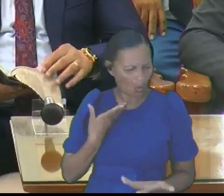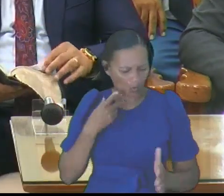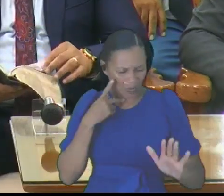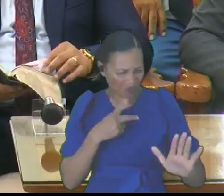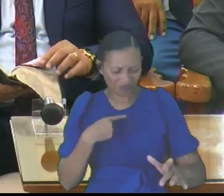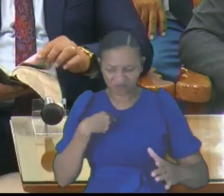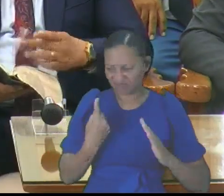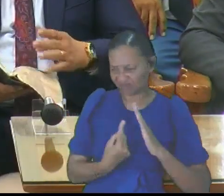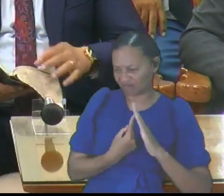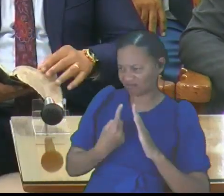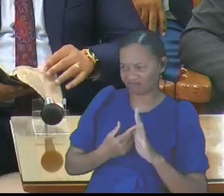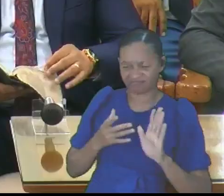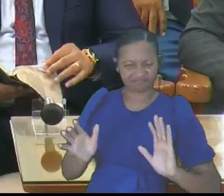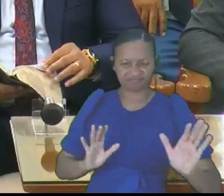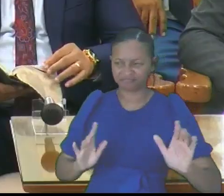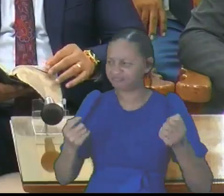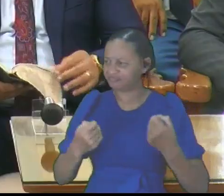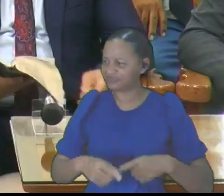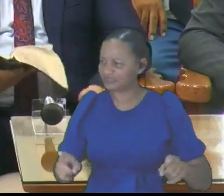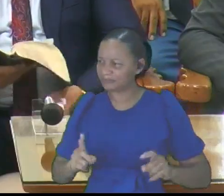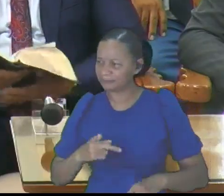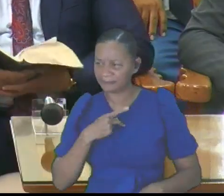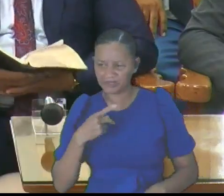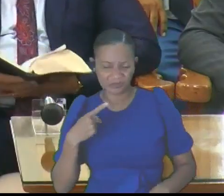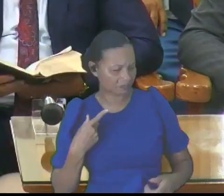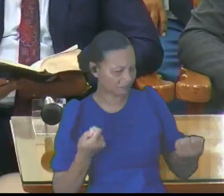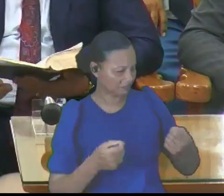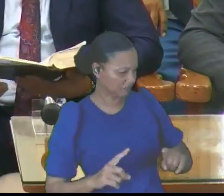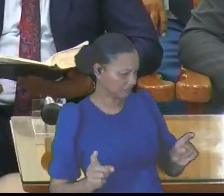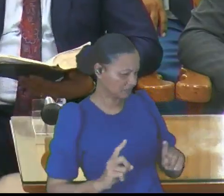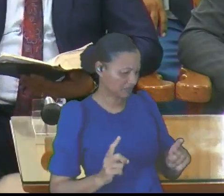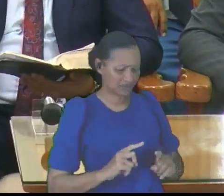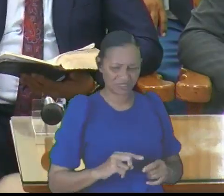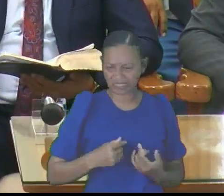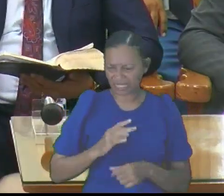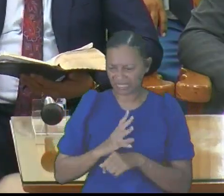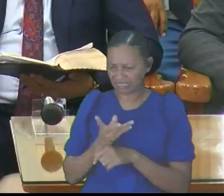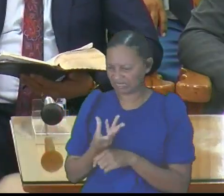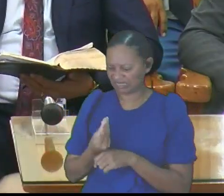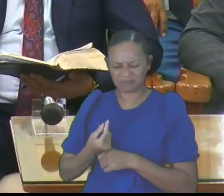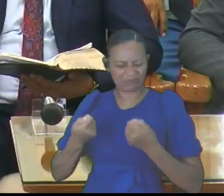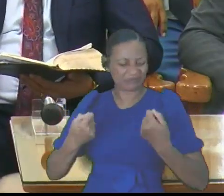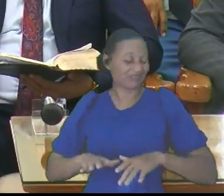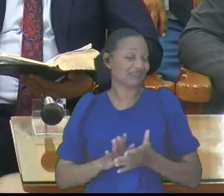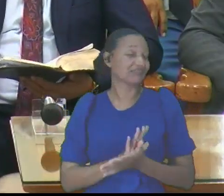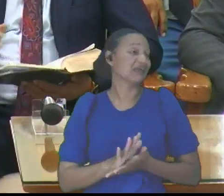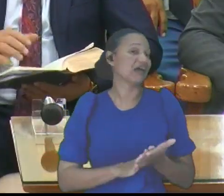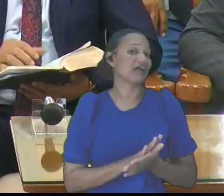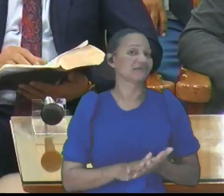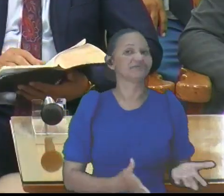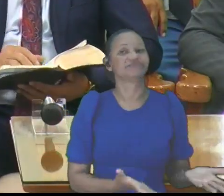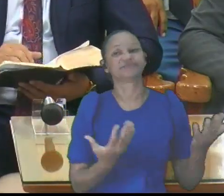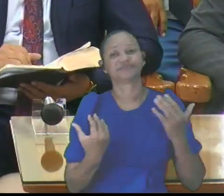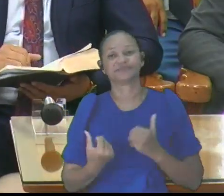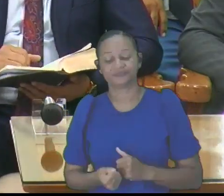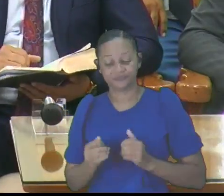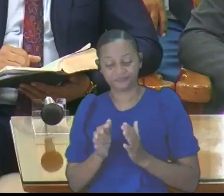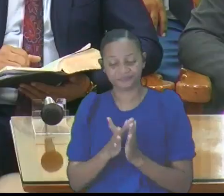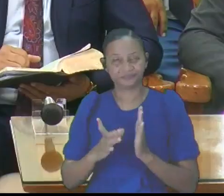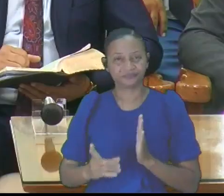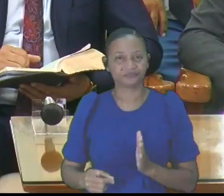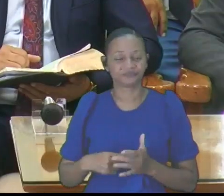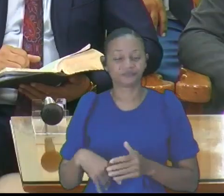minha casa, eu não preciso de pastor, eu não preciso de igreja, eu não preciso de mais nada. Vamos ver aqui na palavra de Deus, por